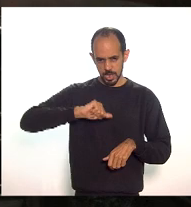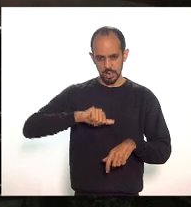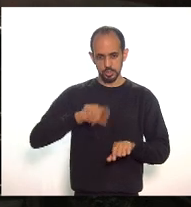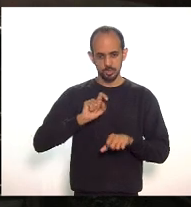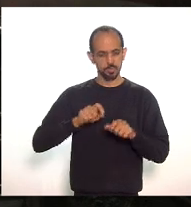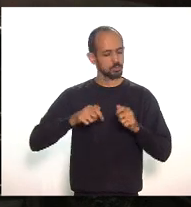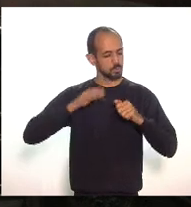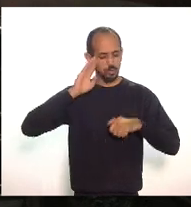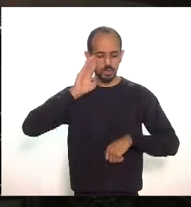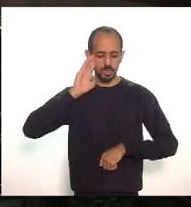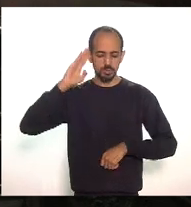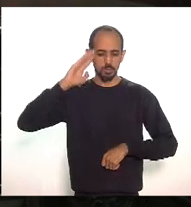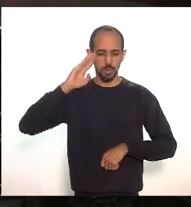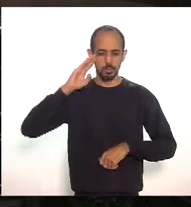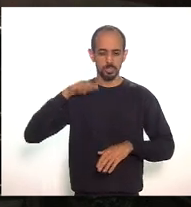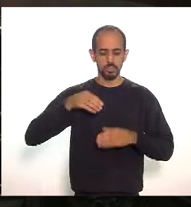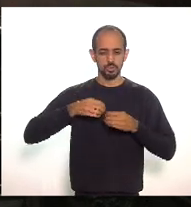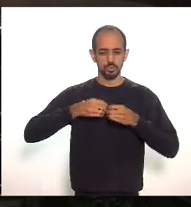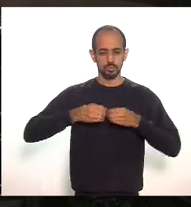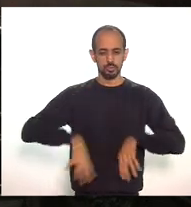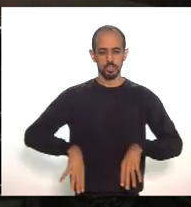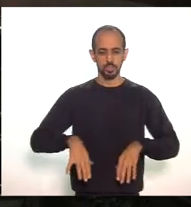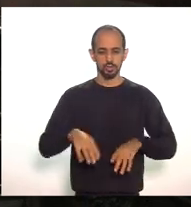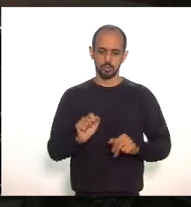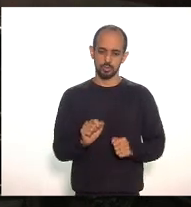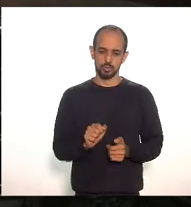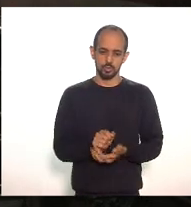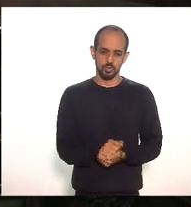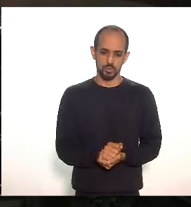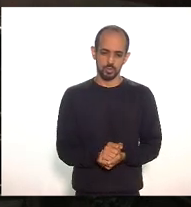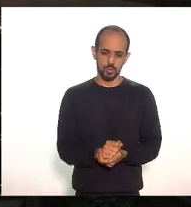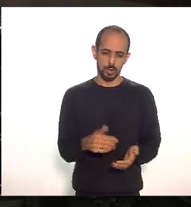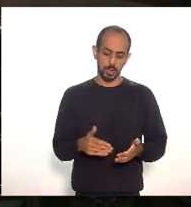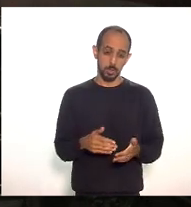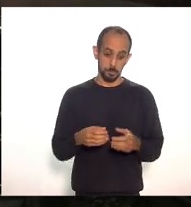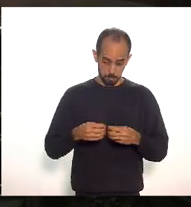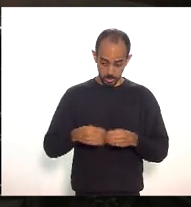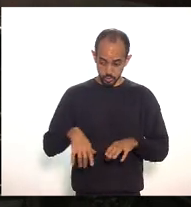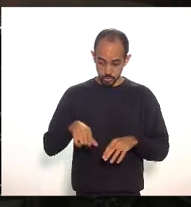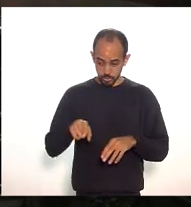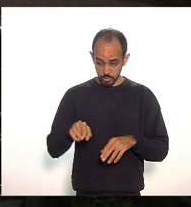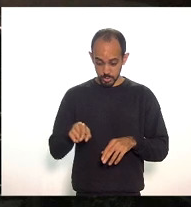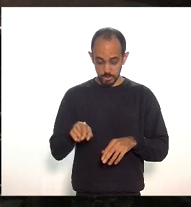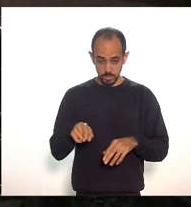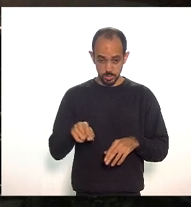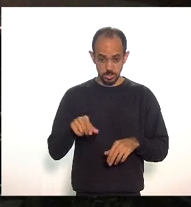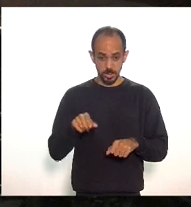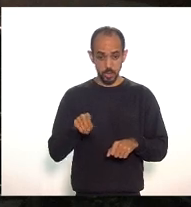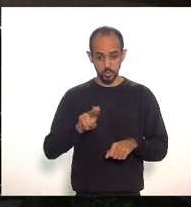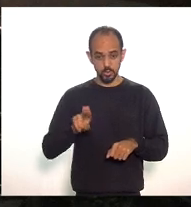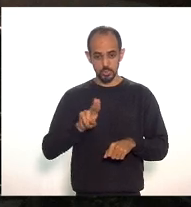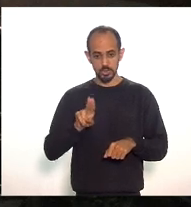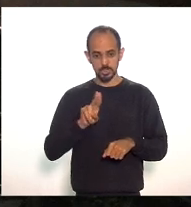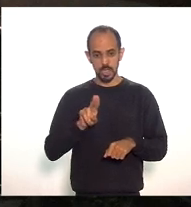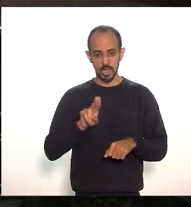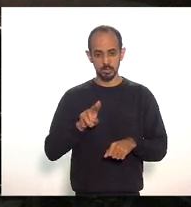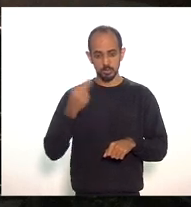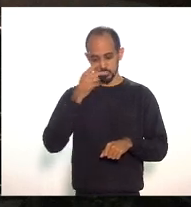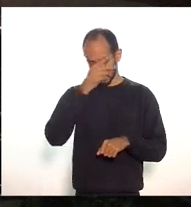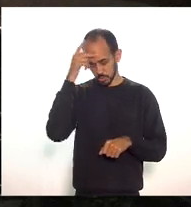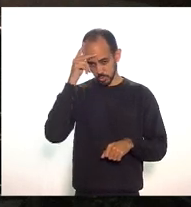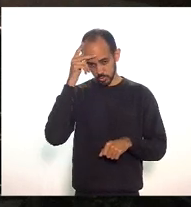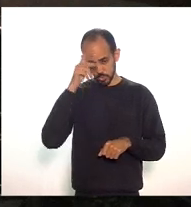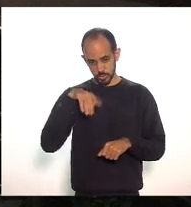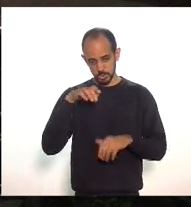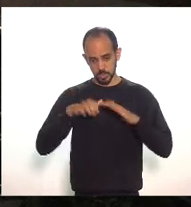distribuir principalmente das perdas perdas é só que de forma recorrente a usada por pessoas da Cedae